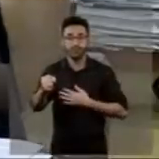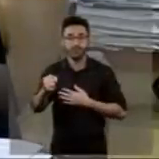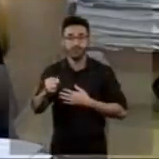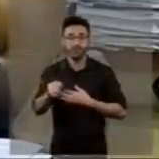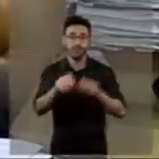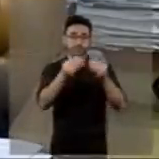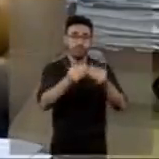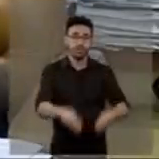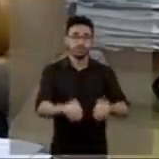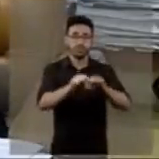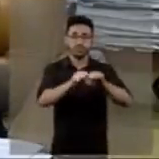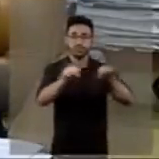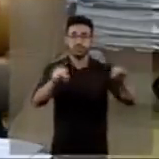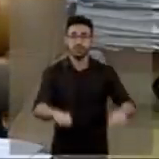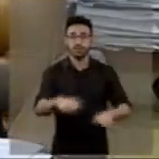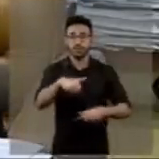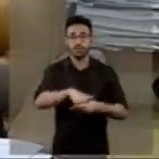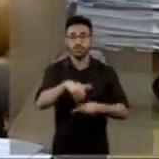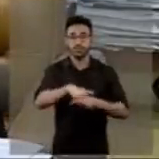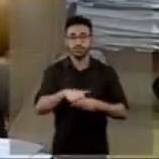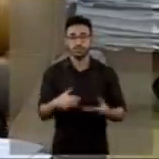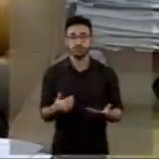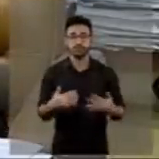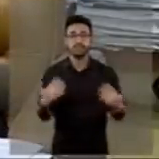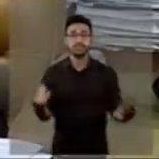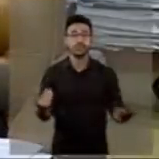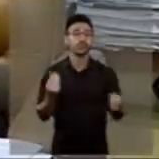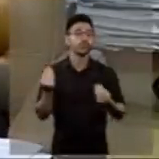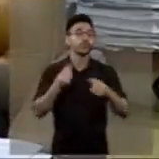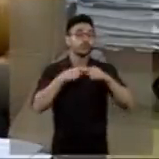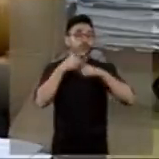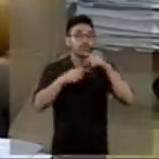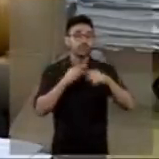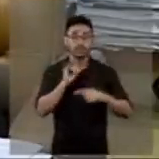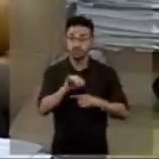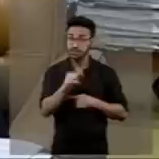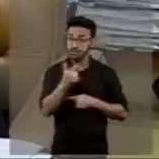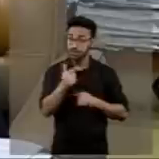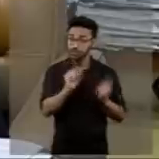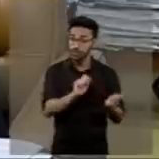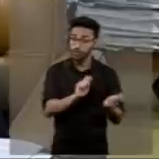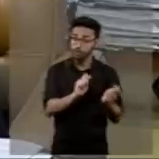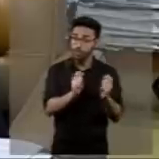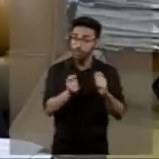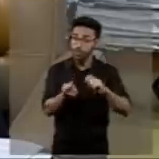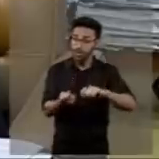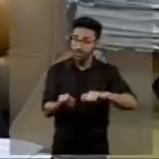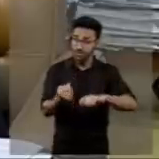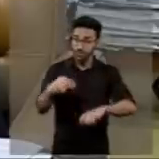sistema eleitoral. A pergunta básica que se faz é: se não houver modulação de efeitos,